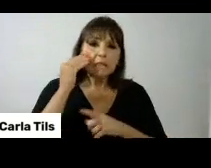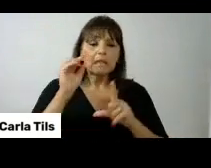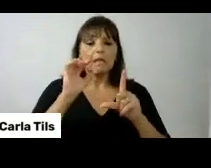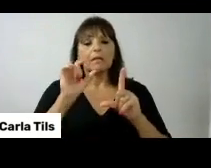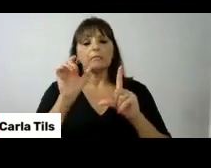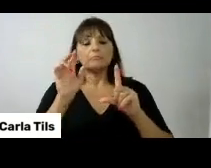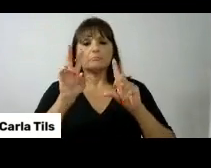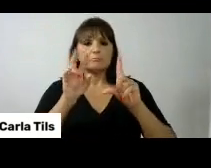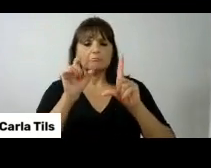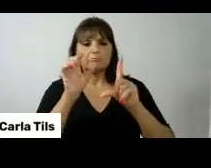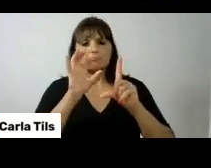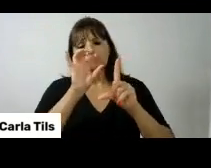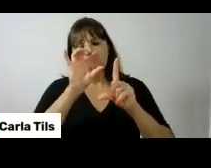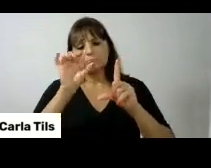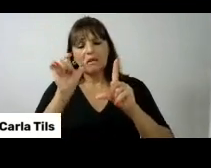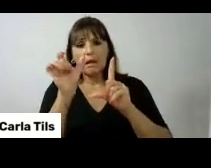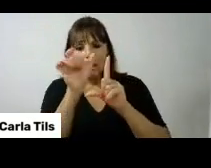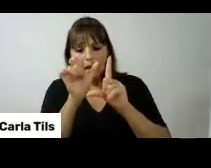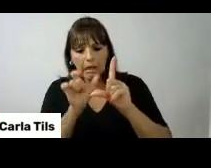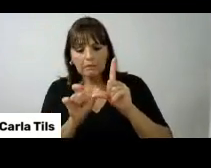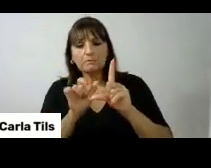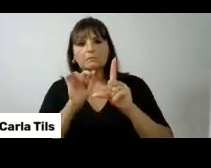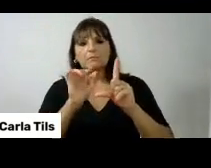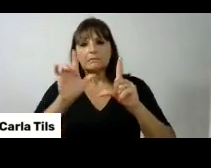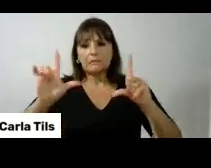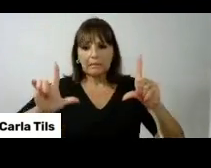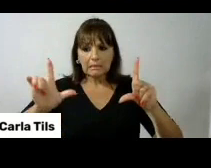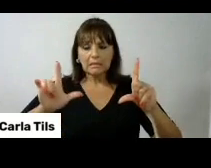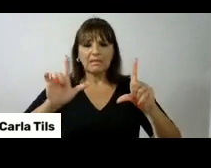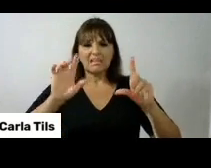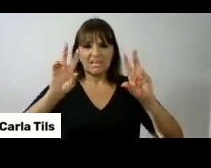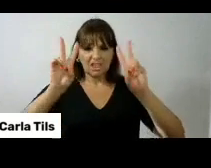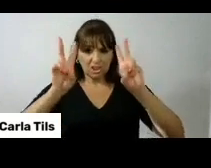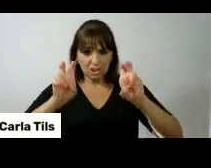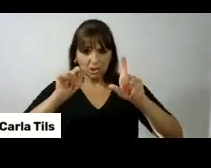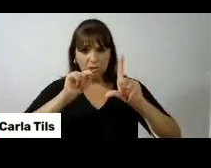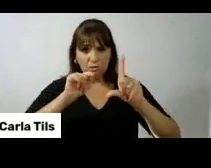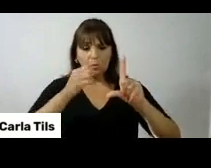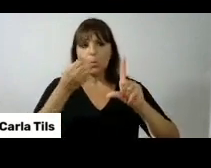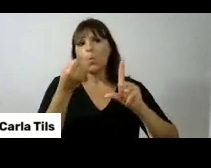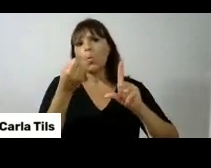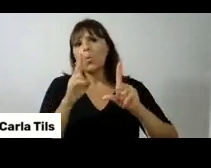está estruturado como um título? Ou está apenas estruturado como um texto simples?